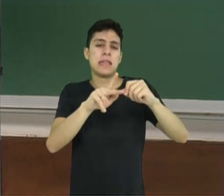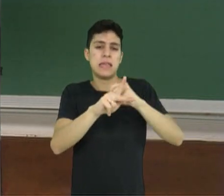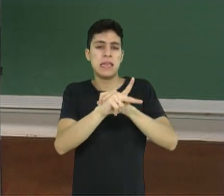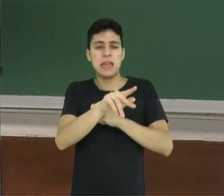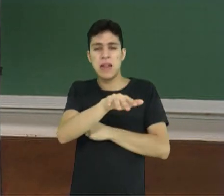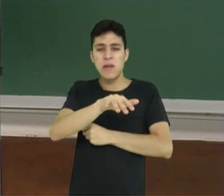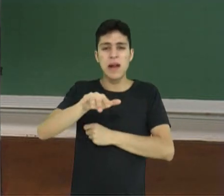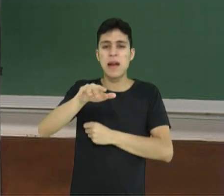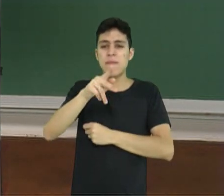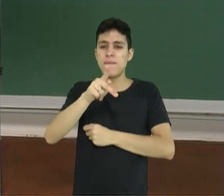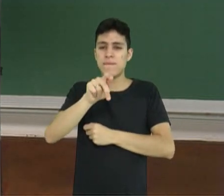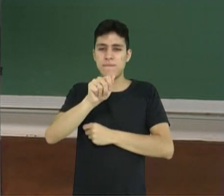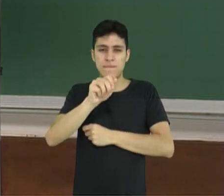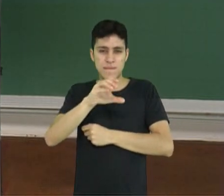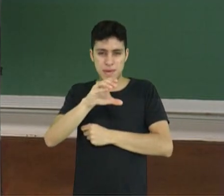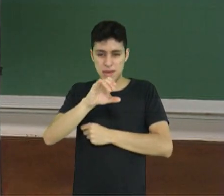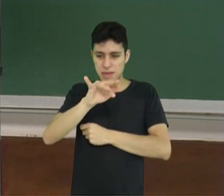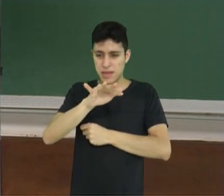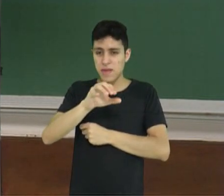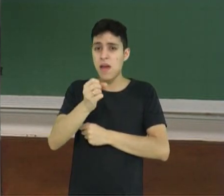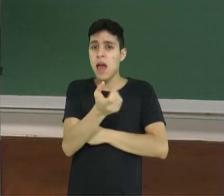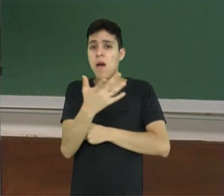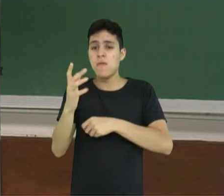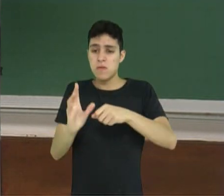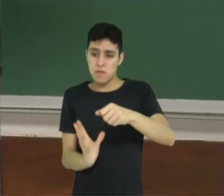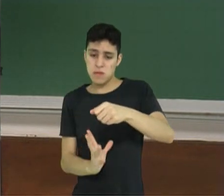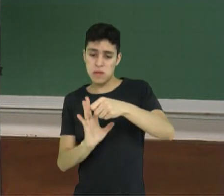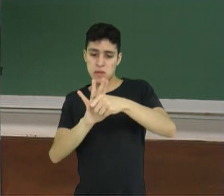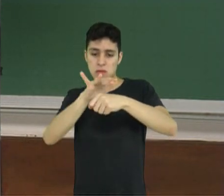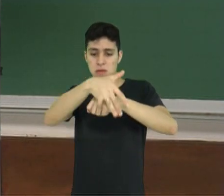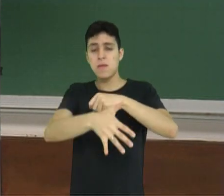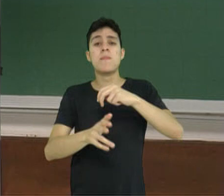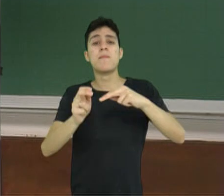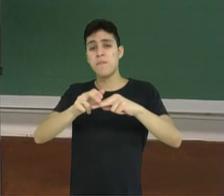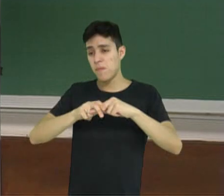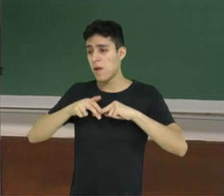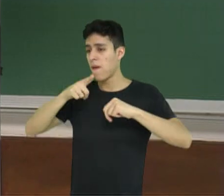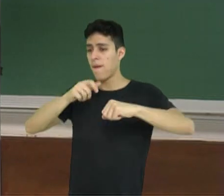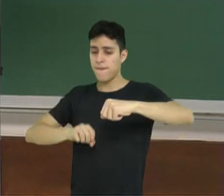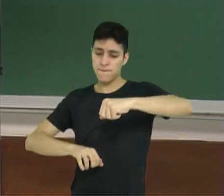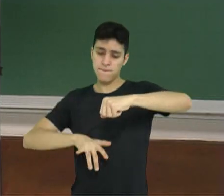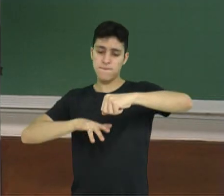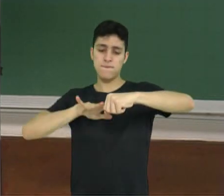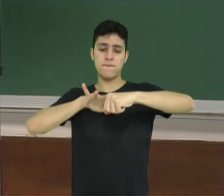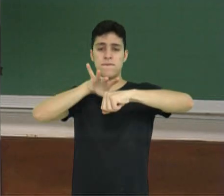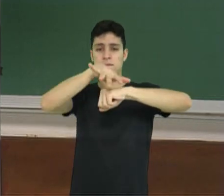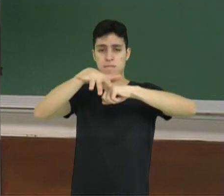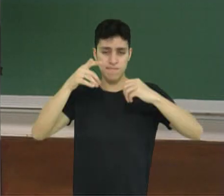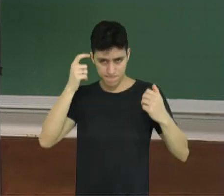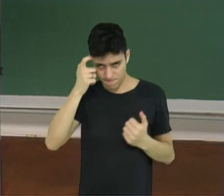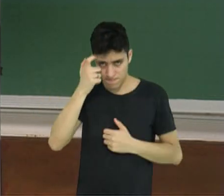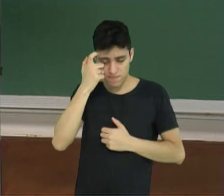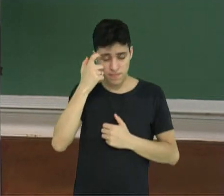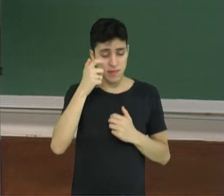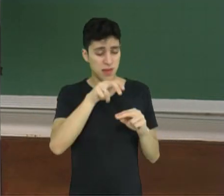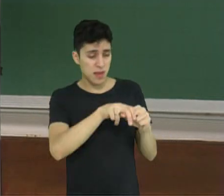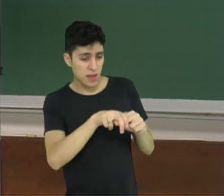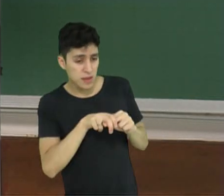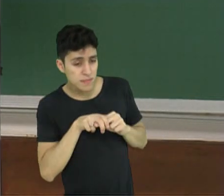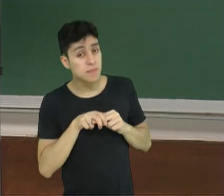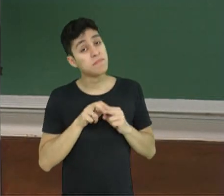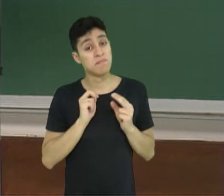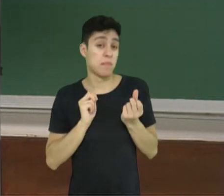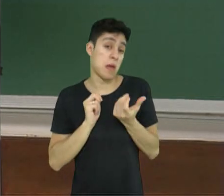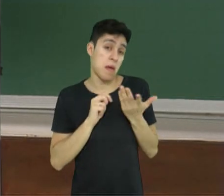Oceania, algumas já foram engolidas pela elevação do nível dos oceanos, consequência, né, segundo